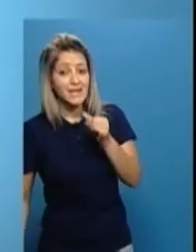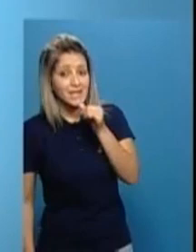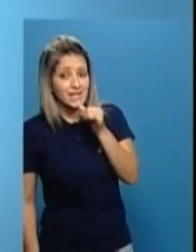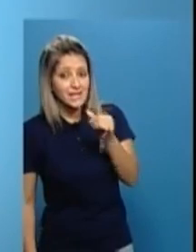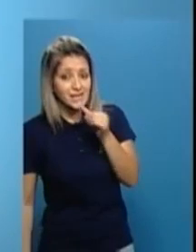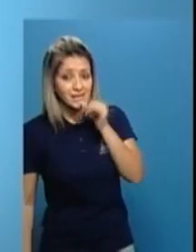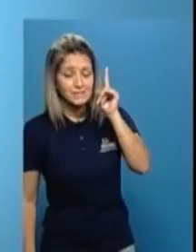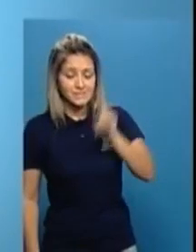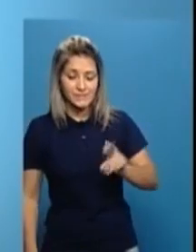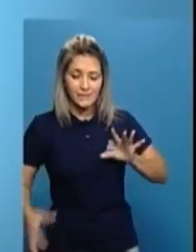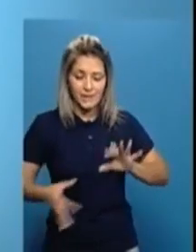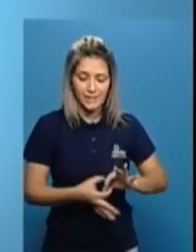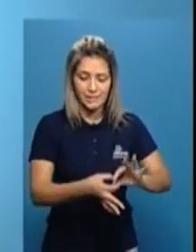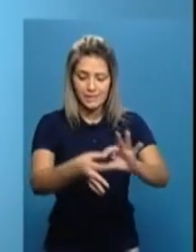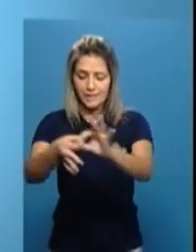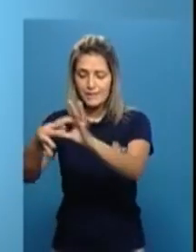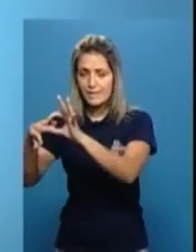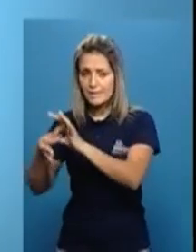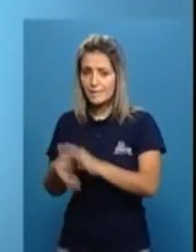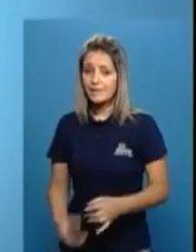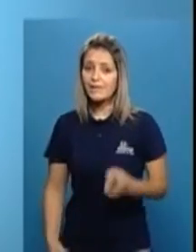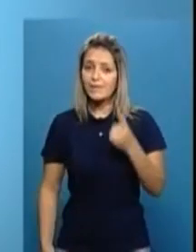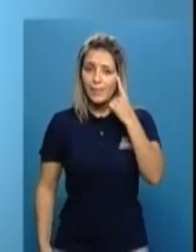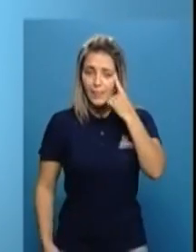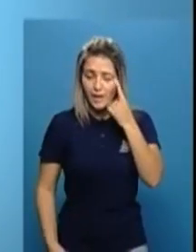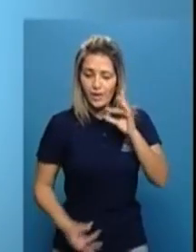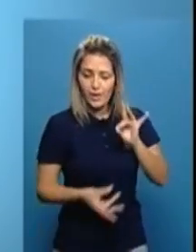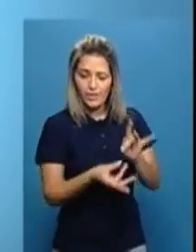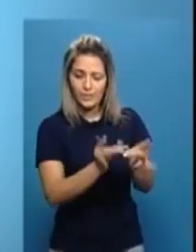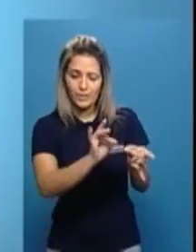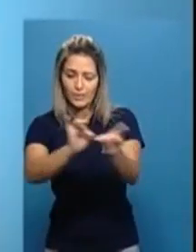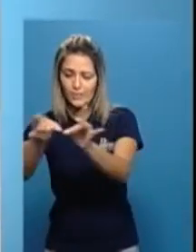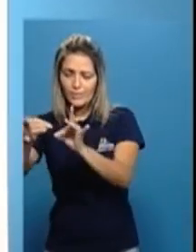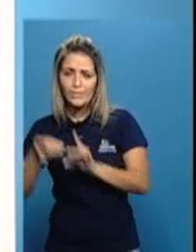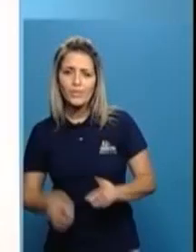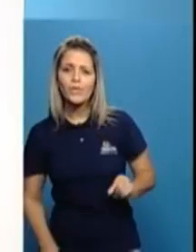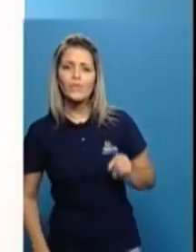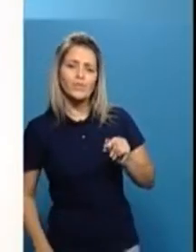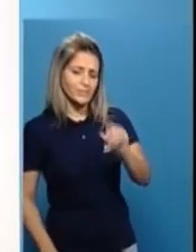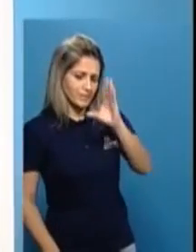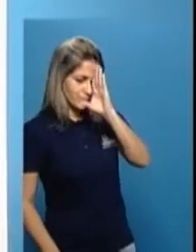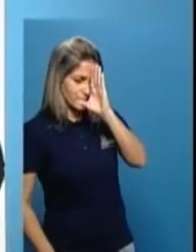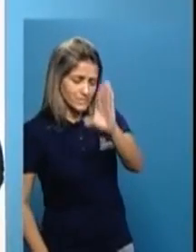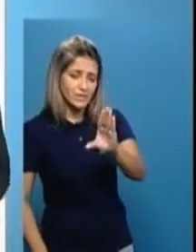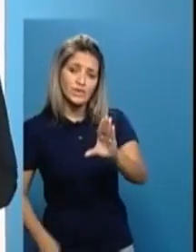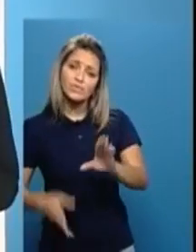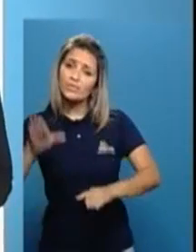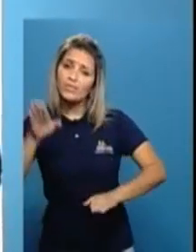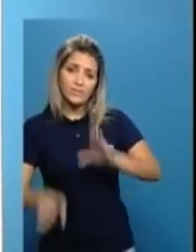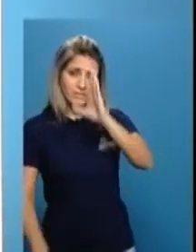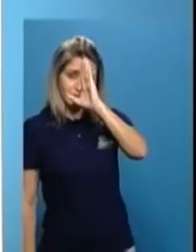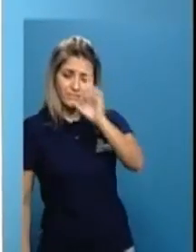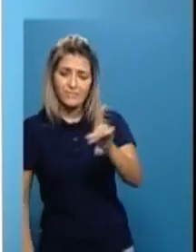a integração. Os diversos elementos, fatores diretos e indiretos ligados à